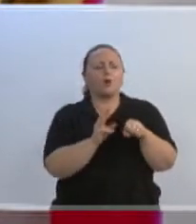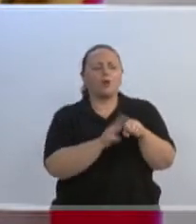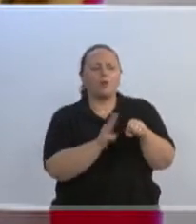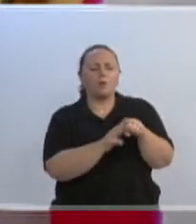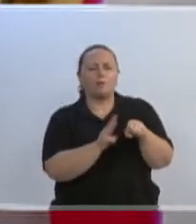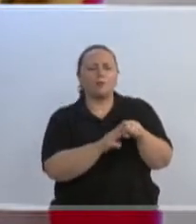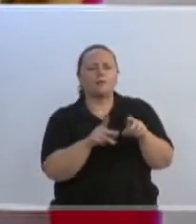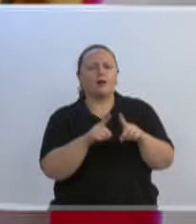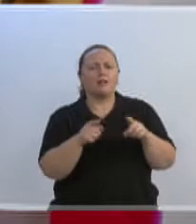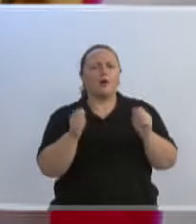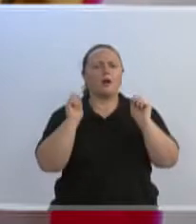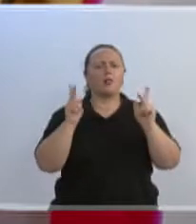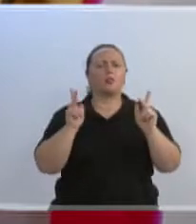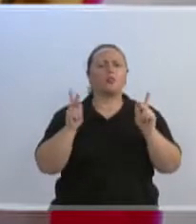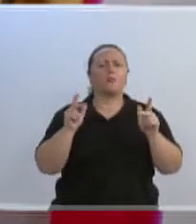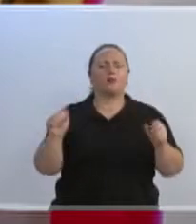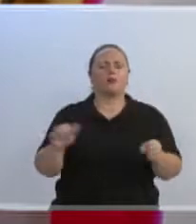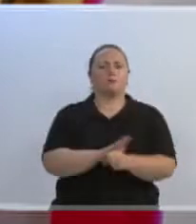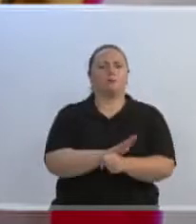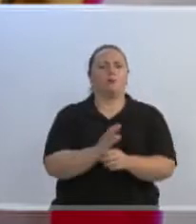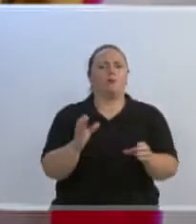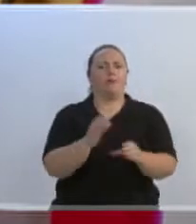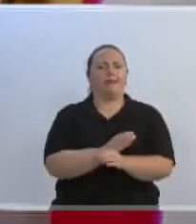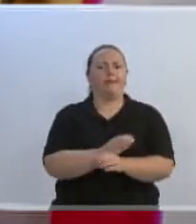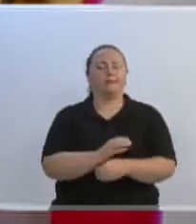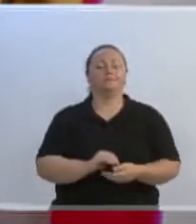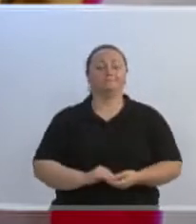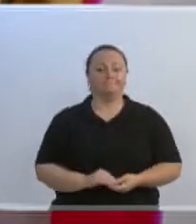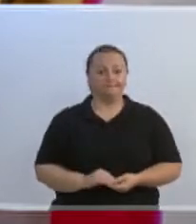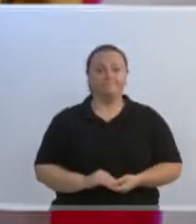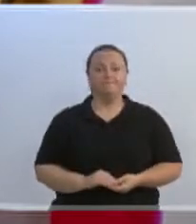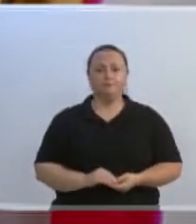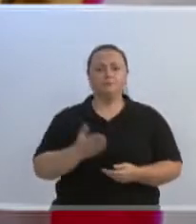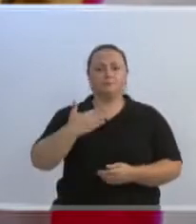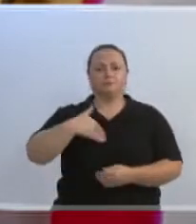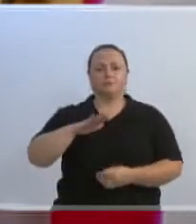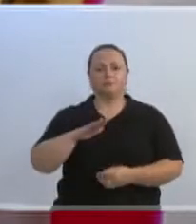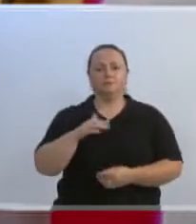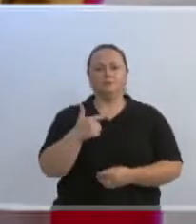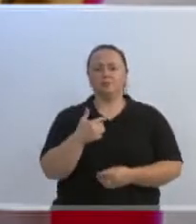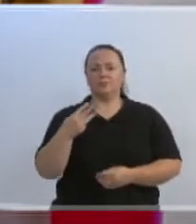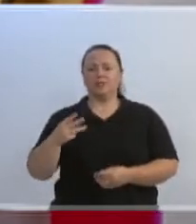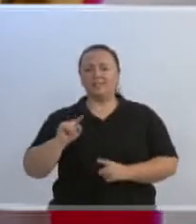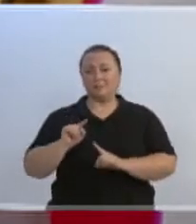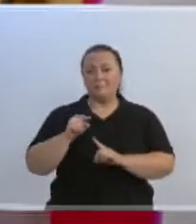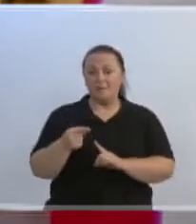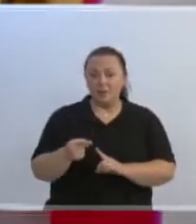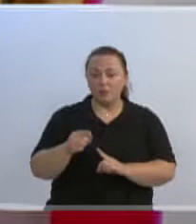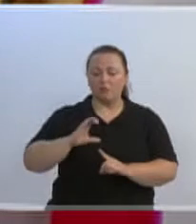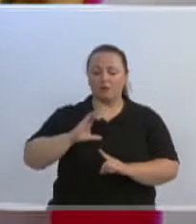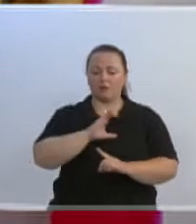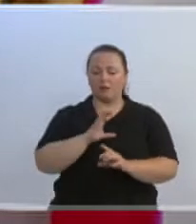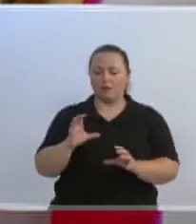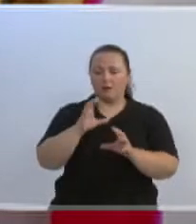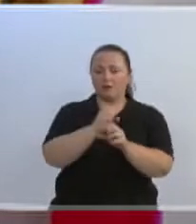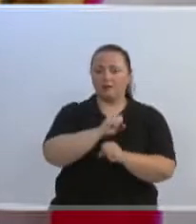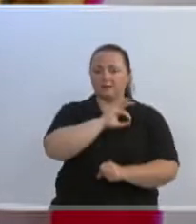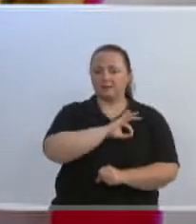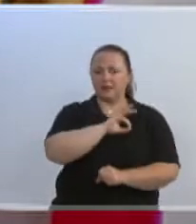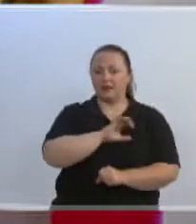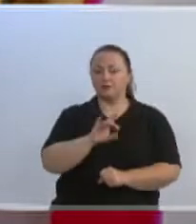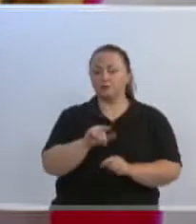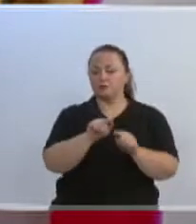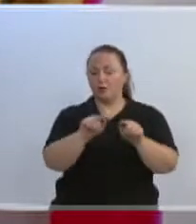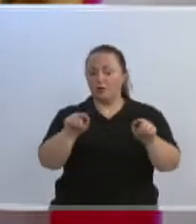Então, senhoras e senhores, então, passa de R$23 mil os cargos por mês que são gastos só